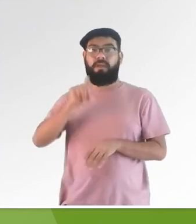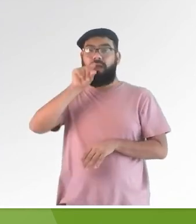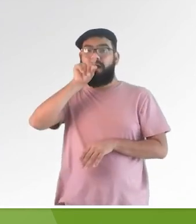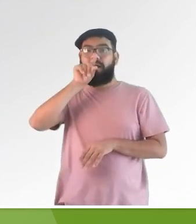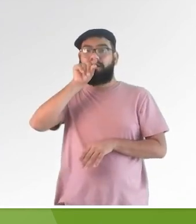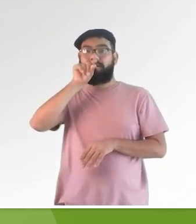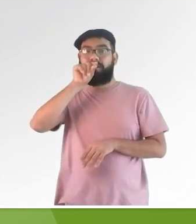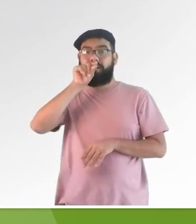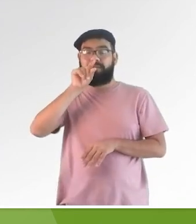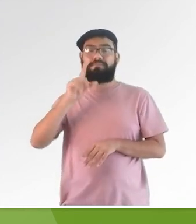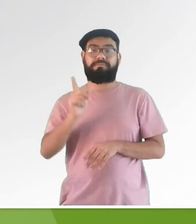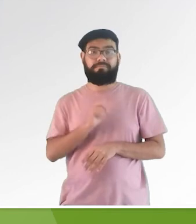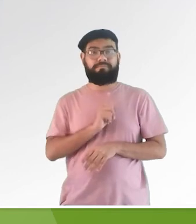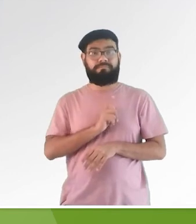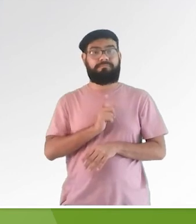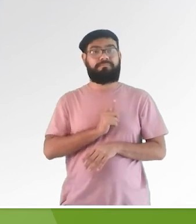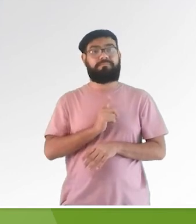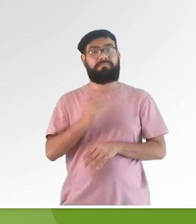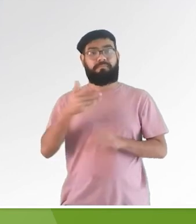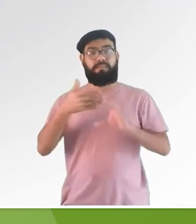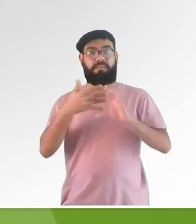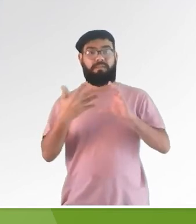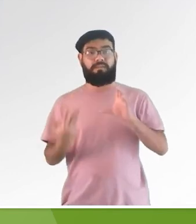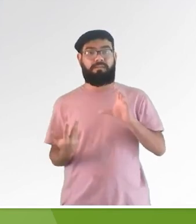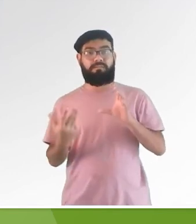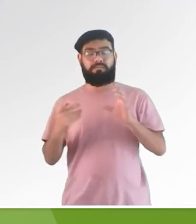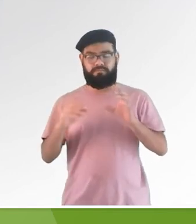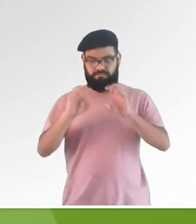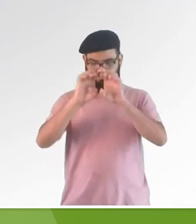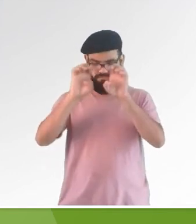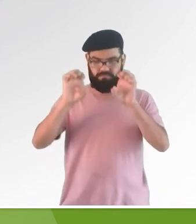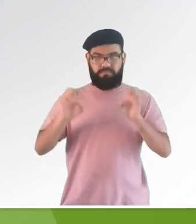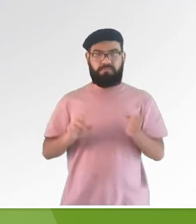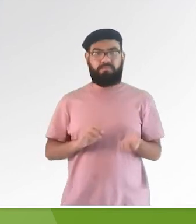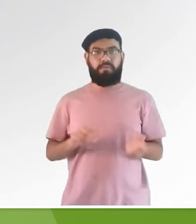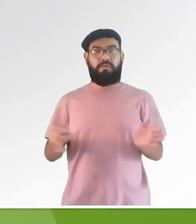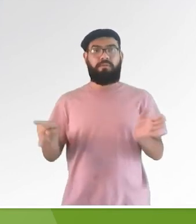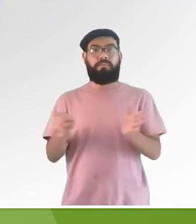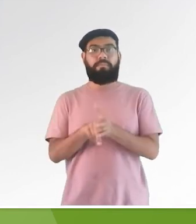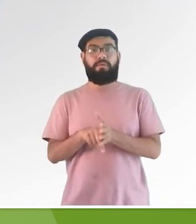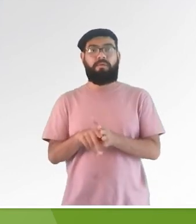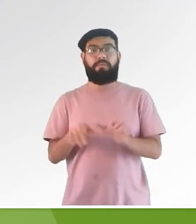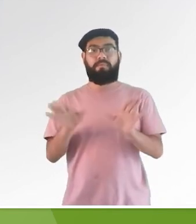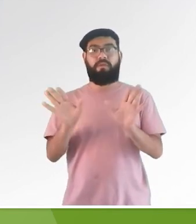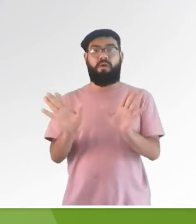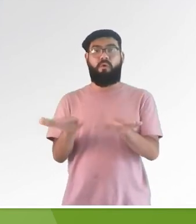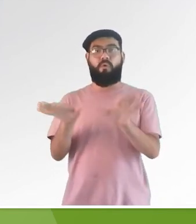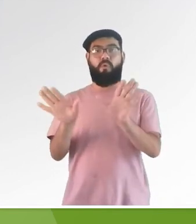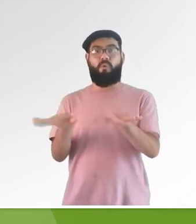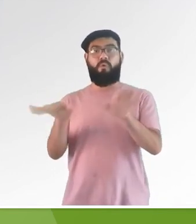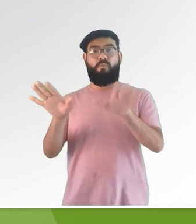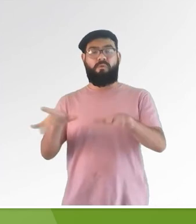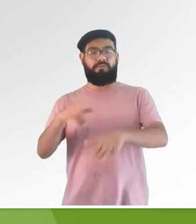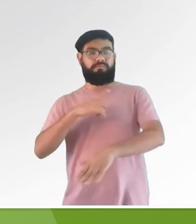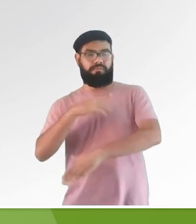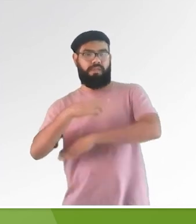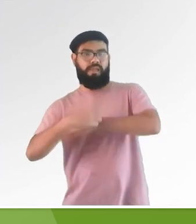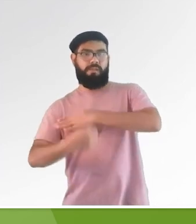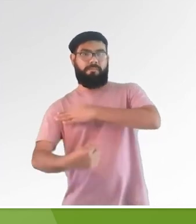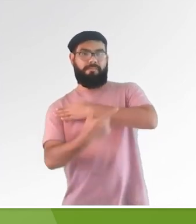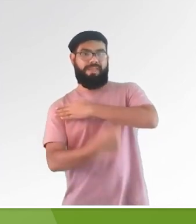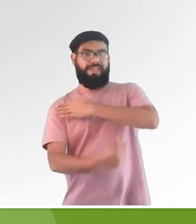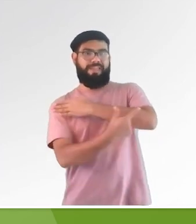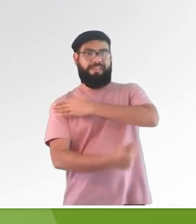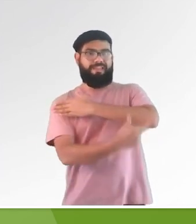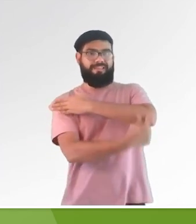tem aí, entre outras características, estruturas adaptadas ao voo, a presença de penas, né? Temos ali os